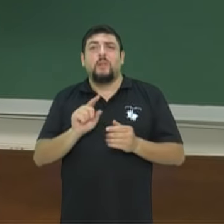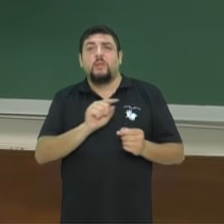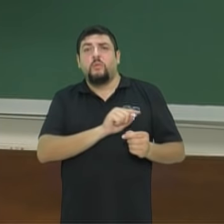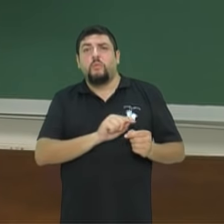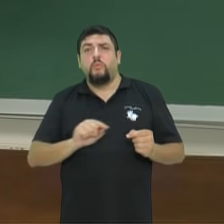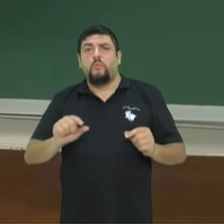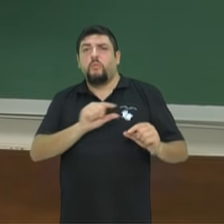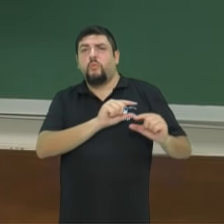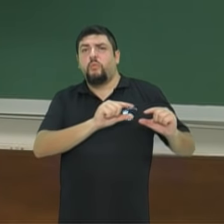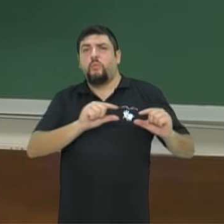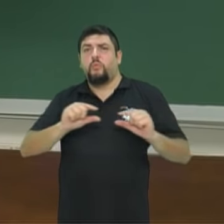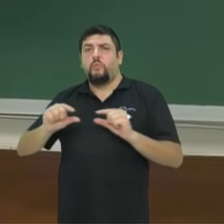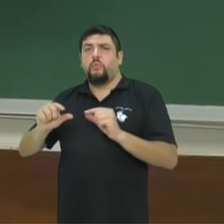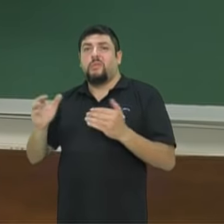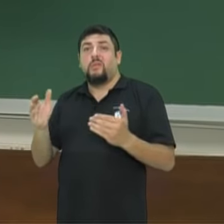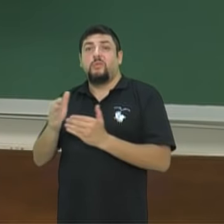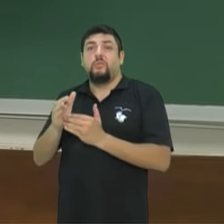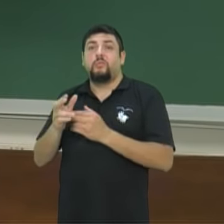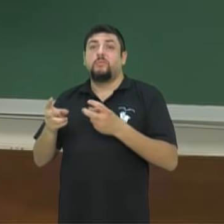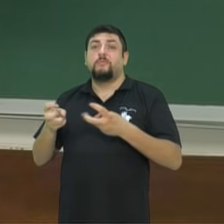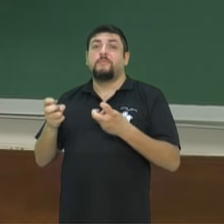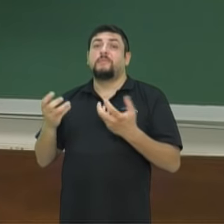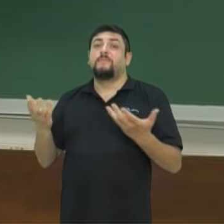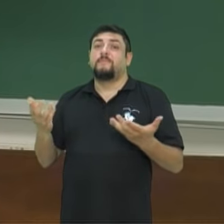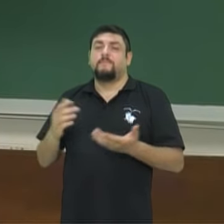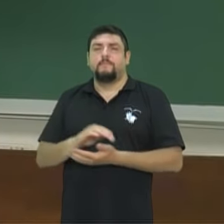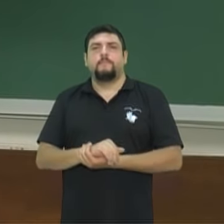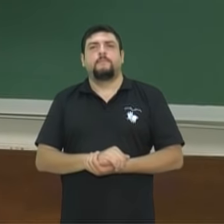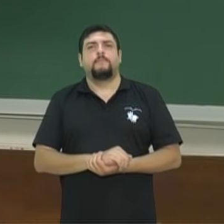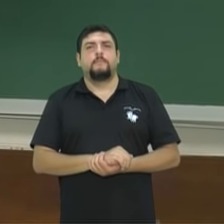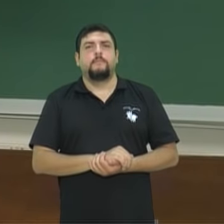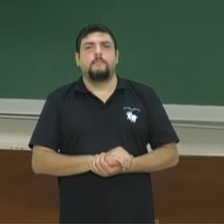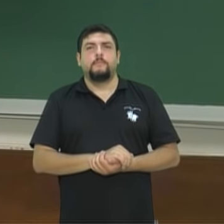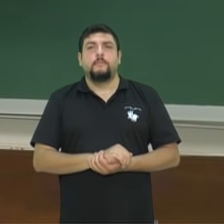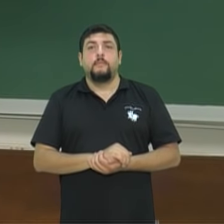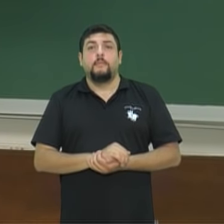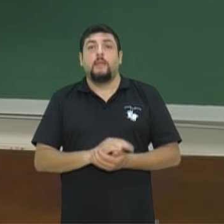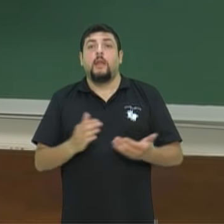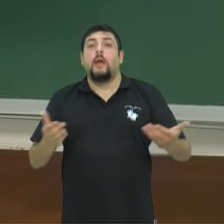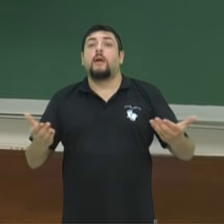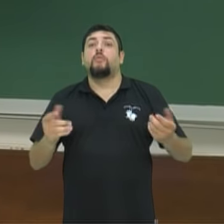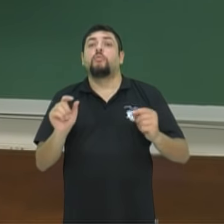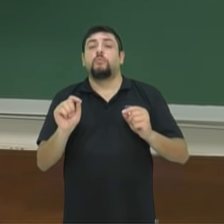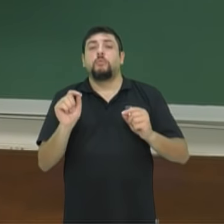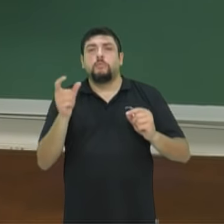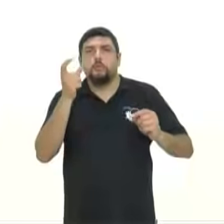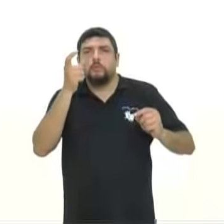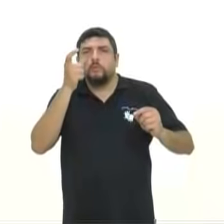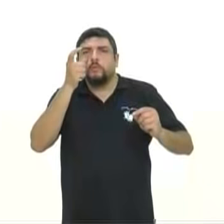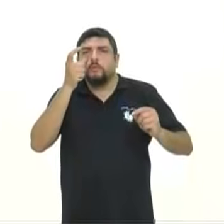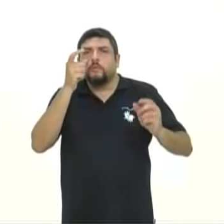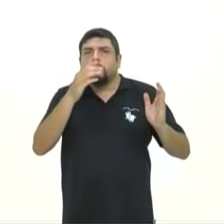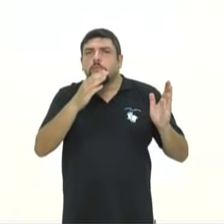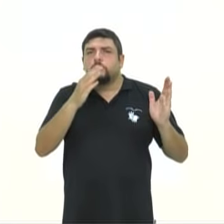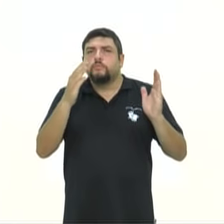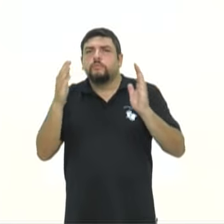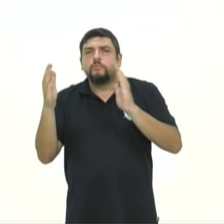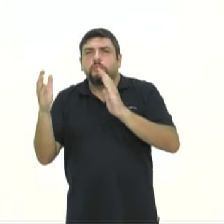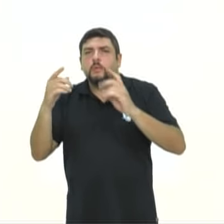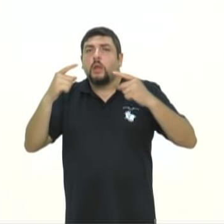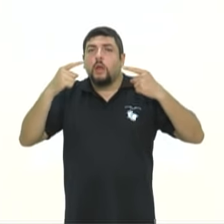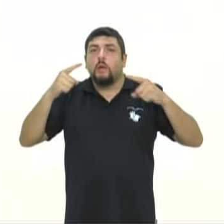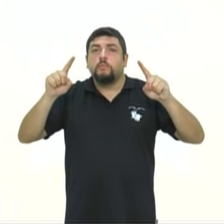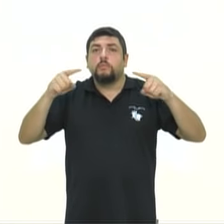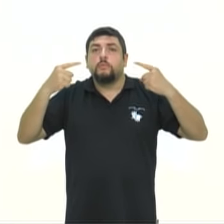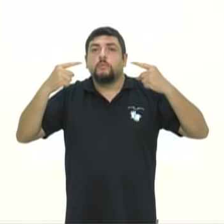atitude da Mônica, nos revela? Então eu vou convidar vocês agora para assistir a um pequeno musical que